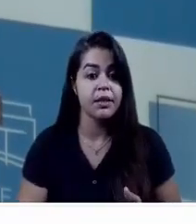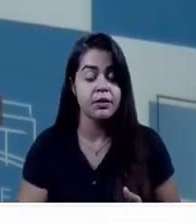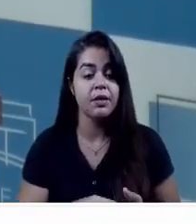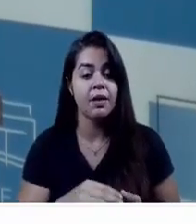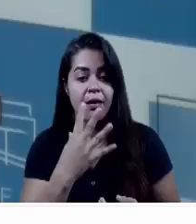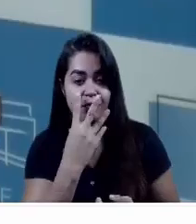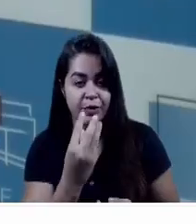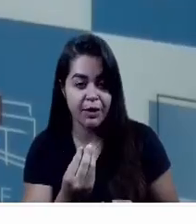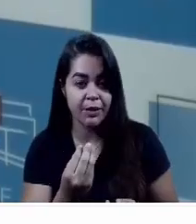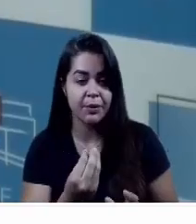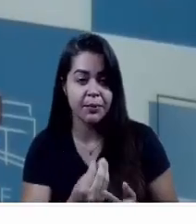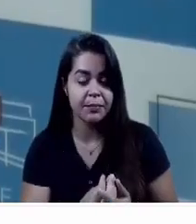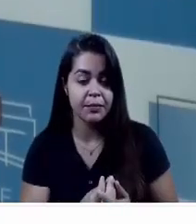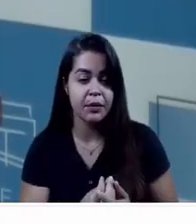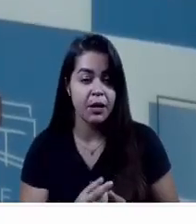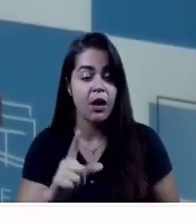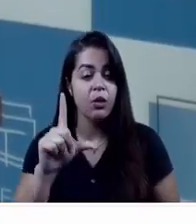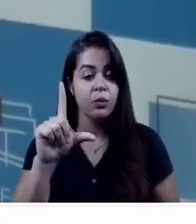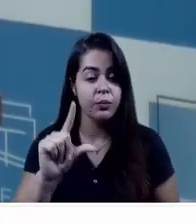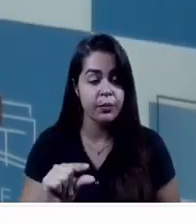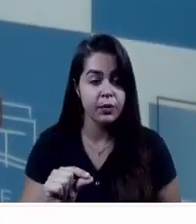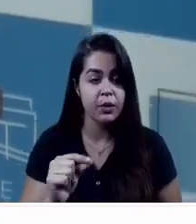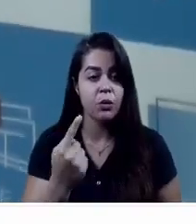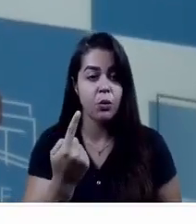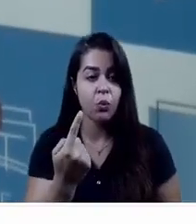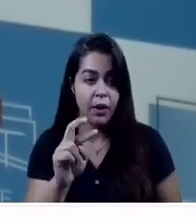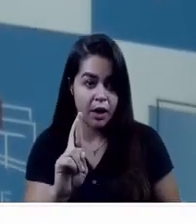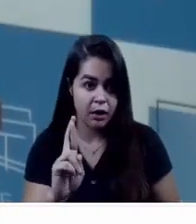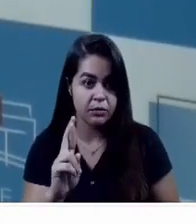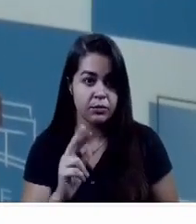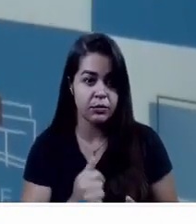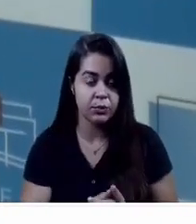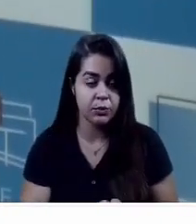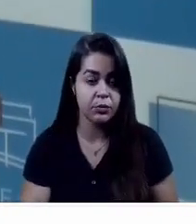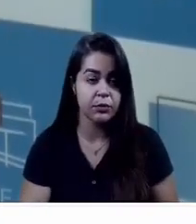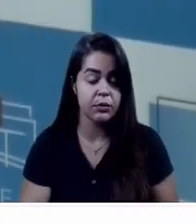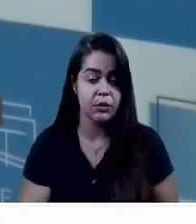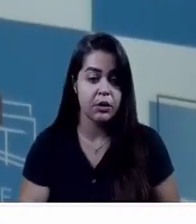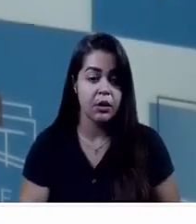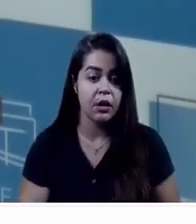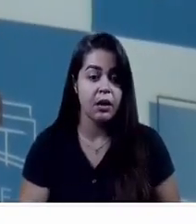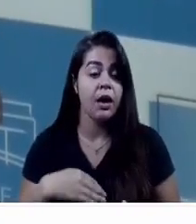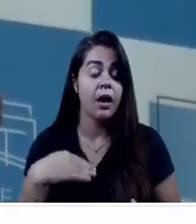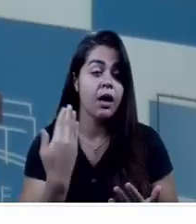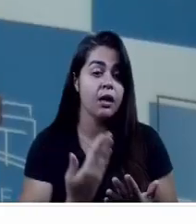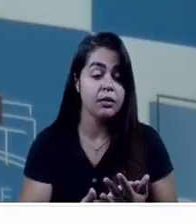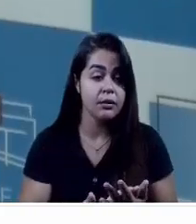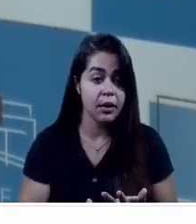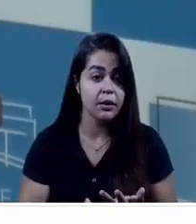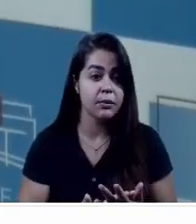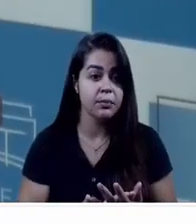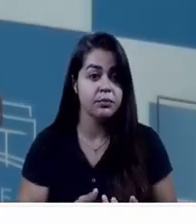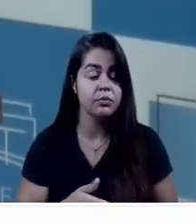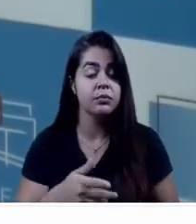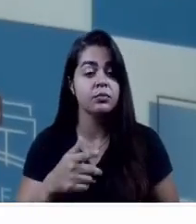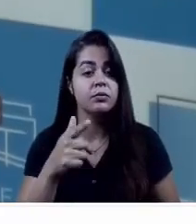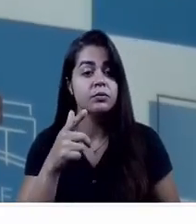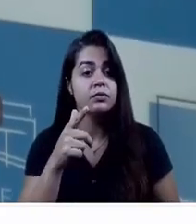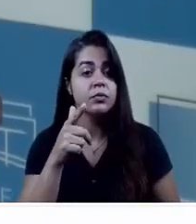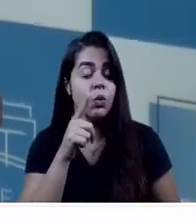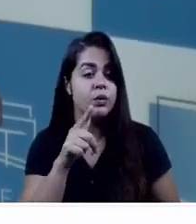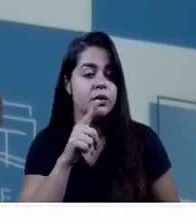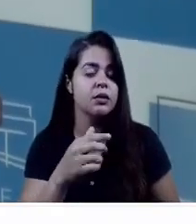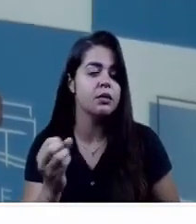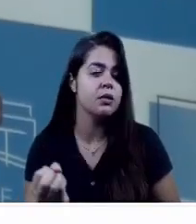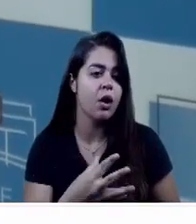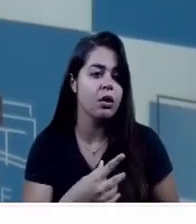da tarifa até que haja uma nova avaliação e essa